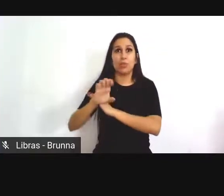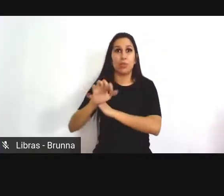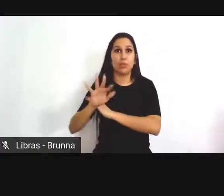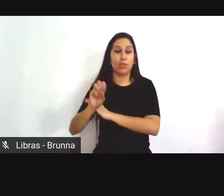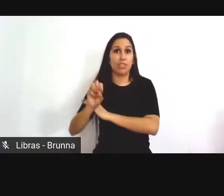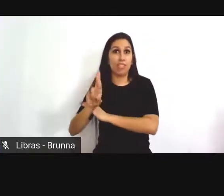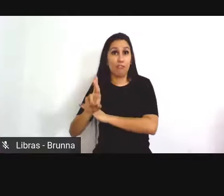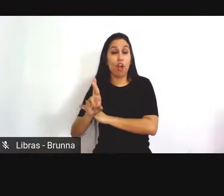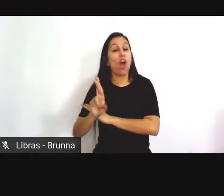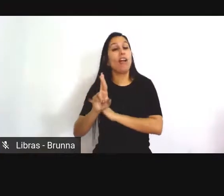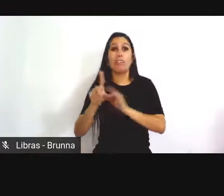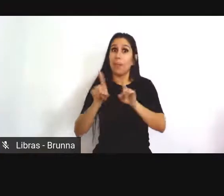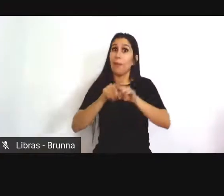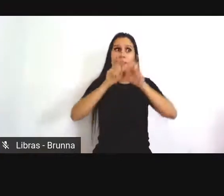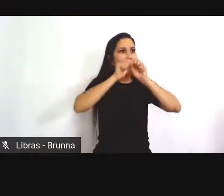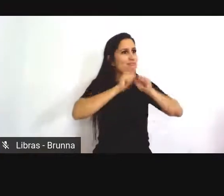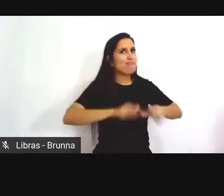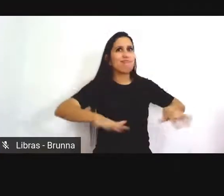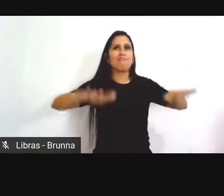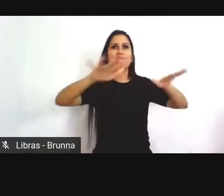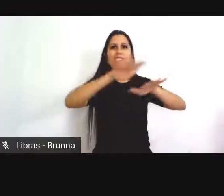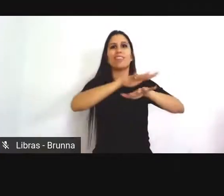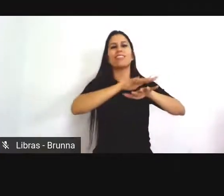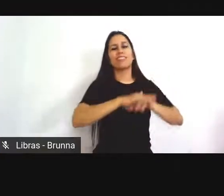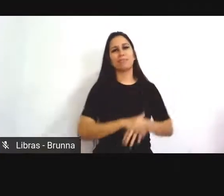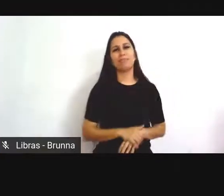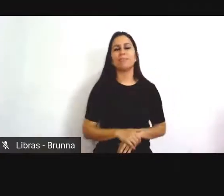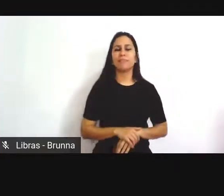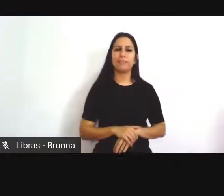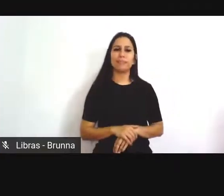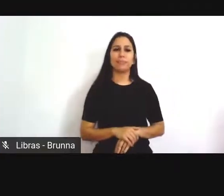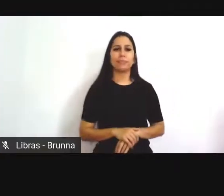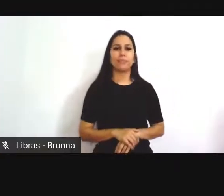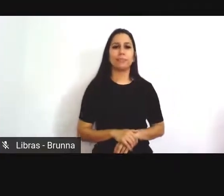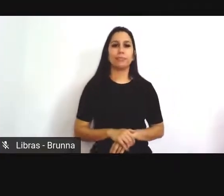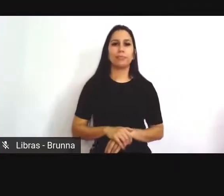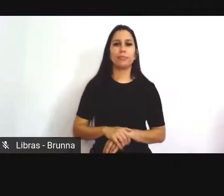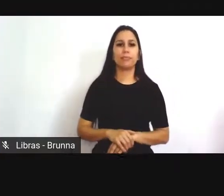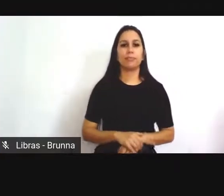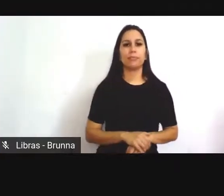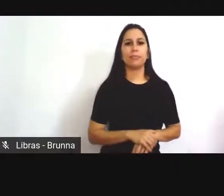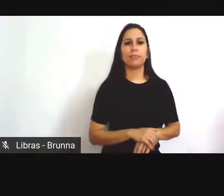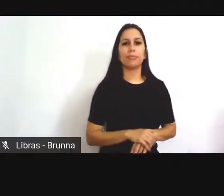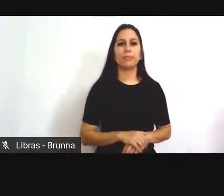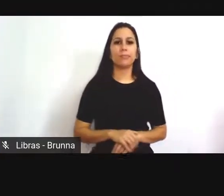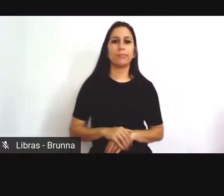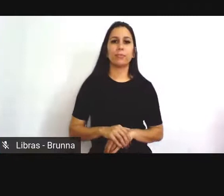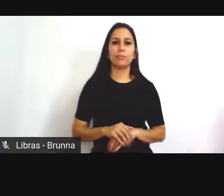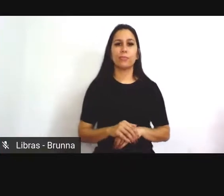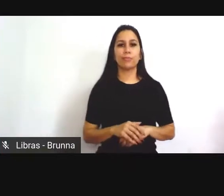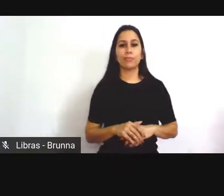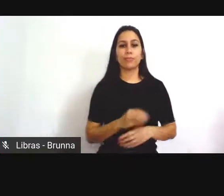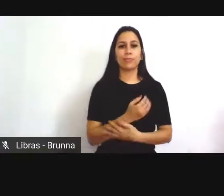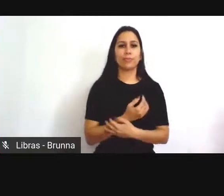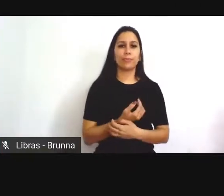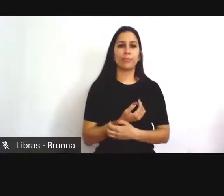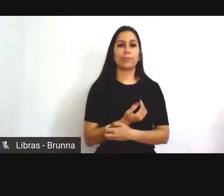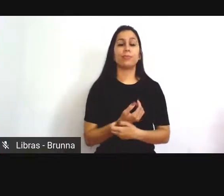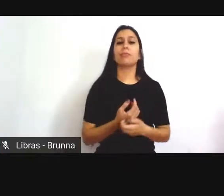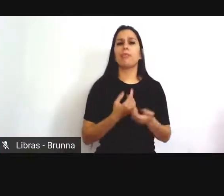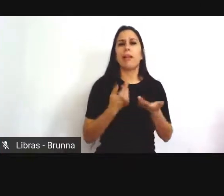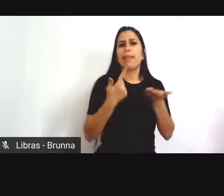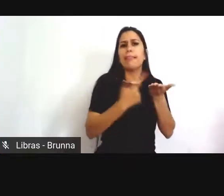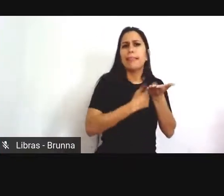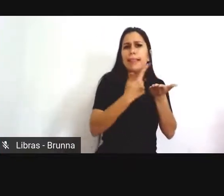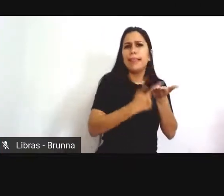Né? O TCC vira né? No meu caso, o livro, a dissertação, um livro. No caso do